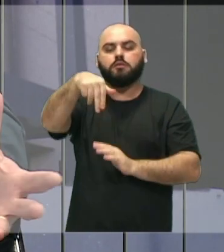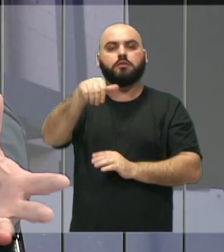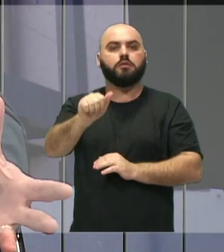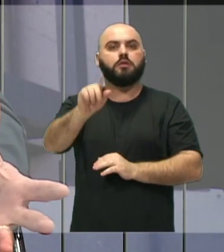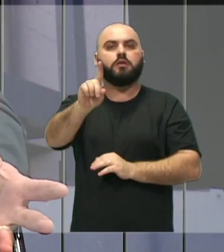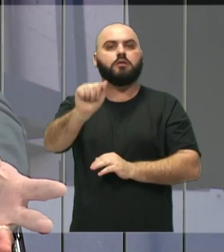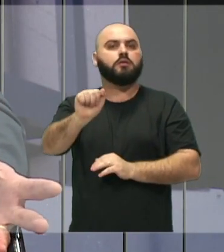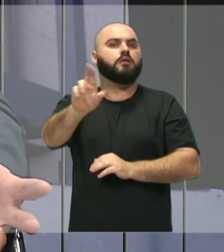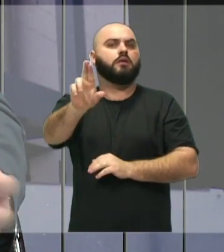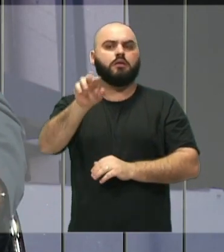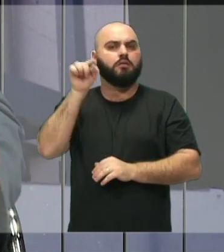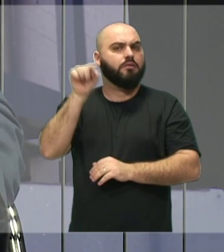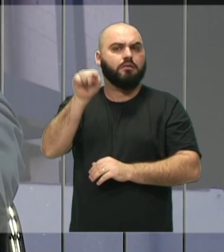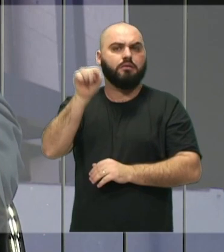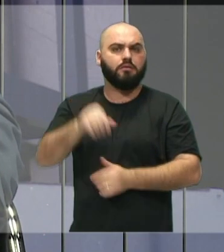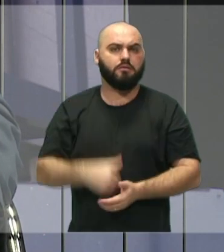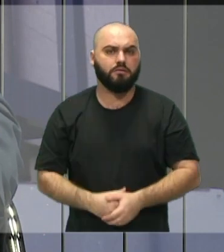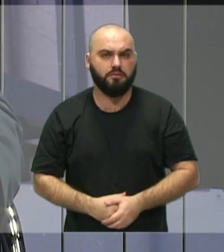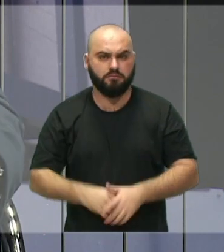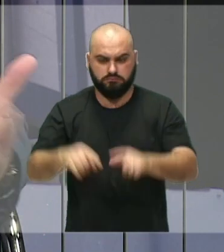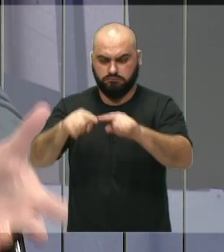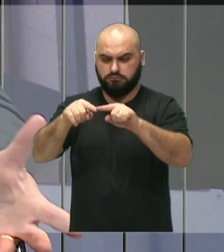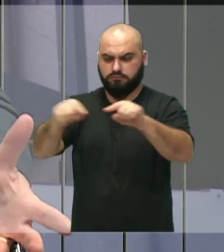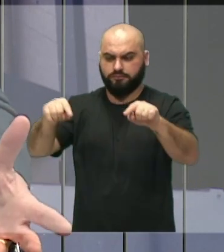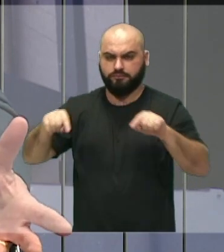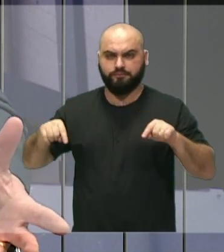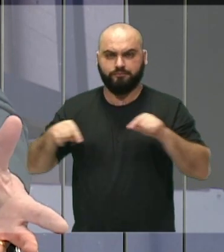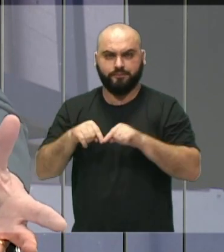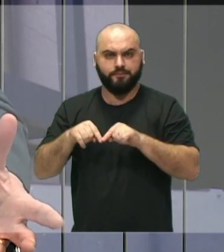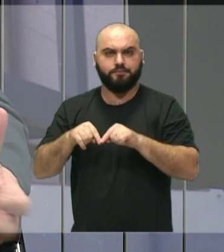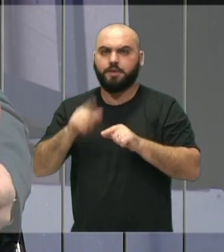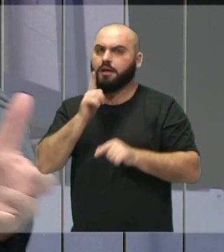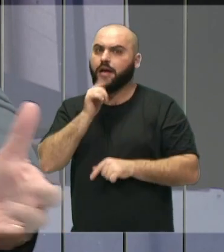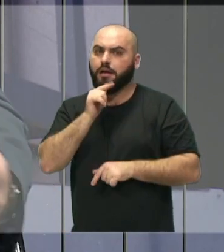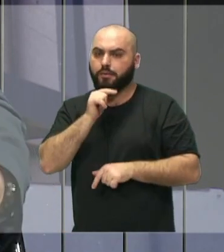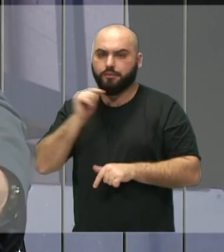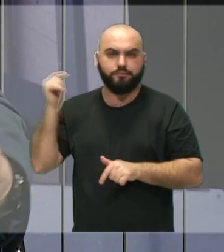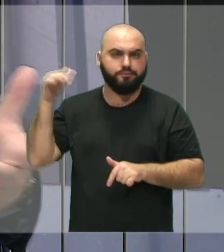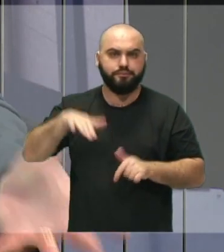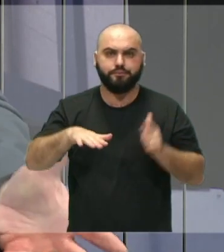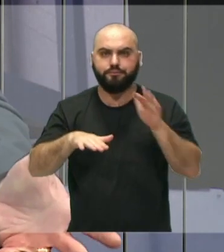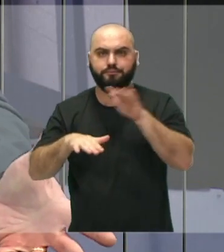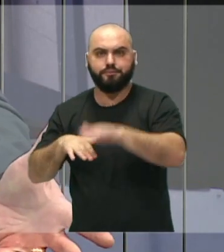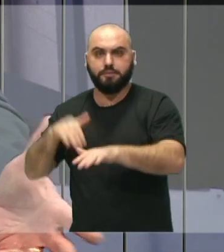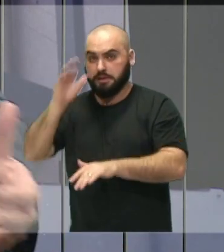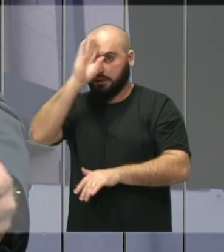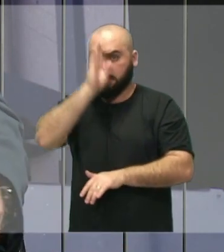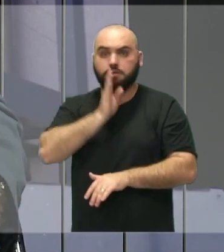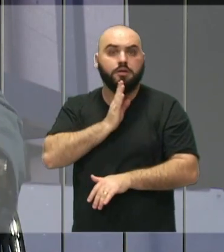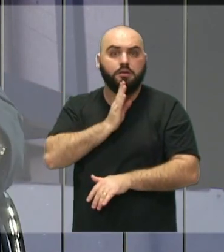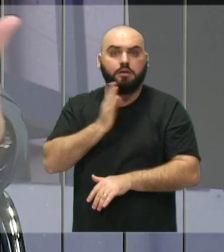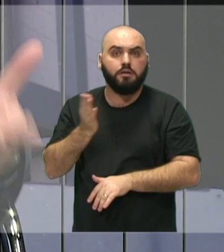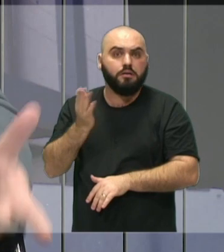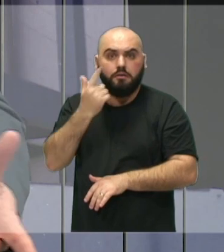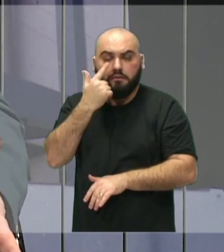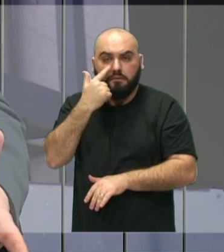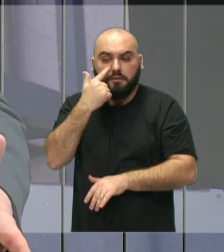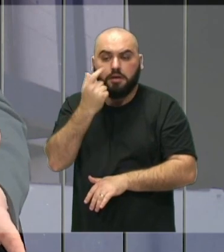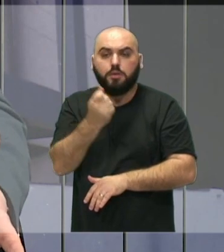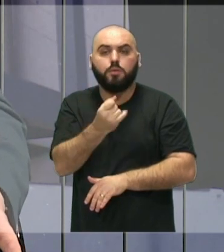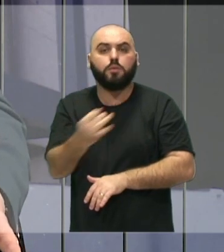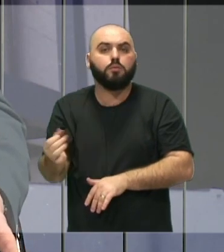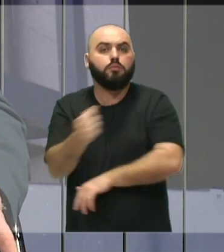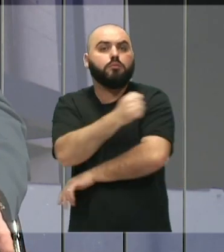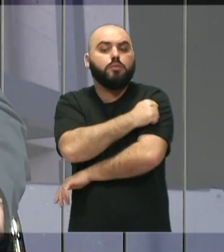já mostrou isso. Com as piscinas que oferecem atividade de natação de forma gratuita, olha quantos alunos a